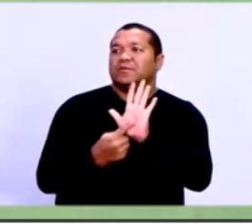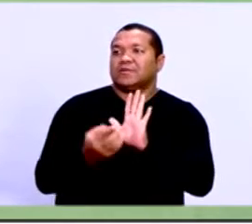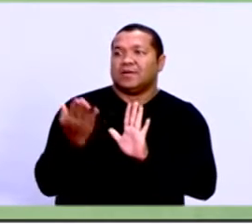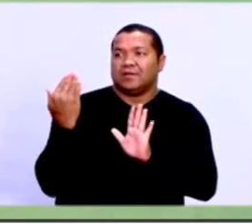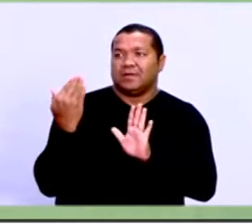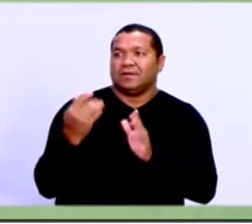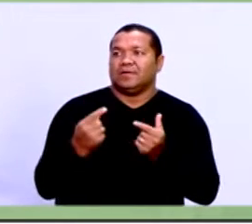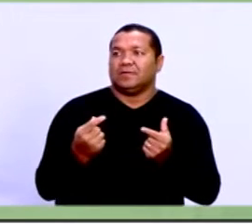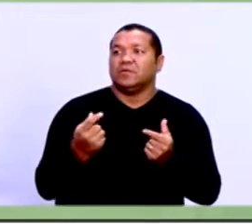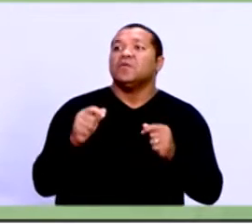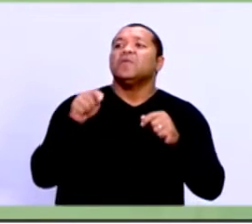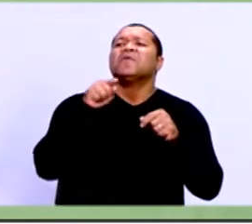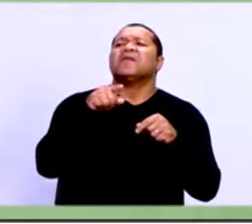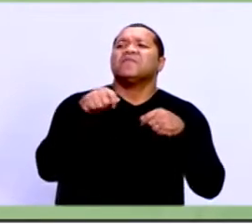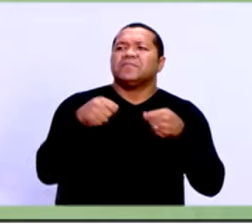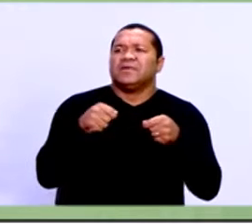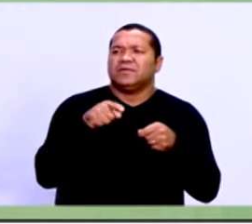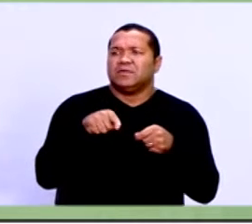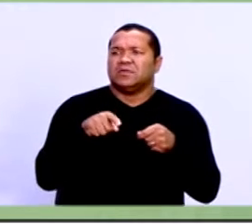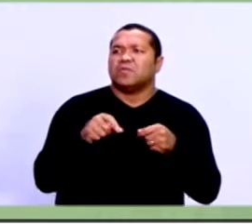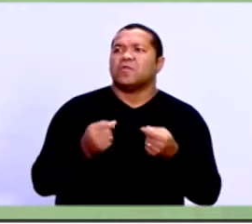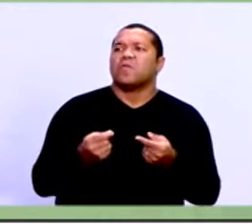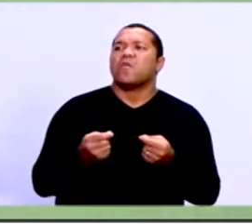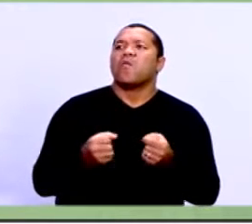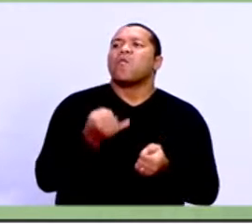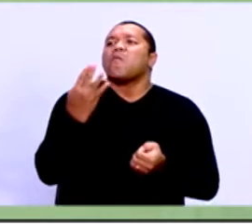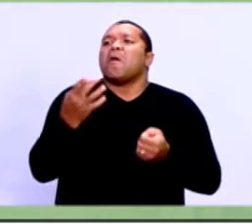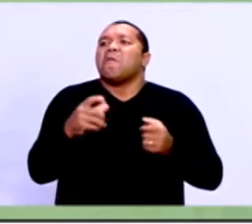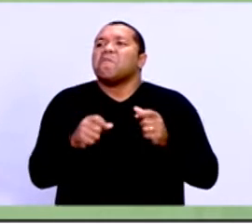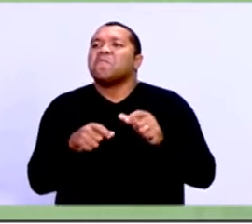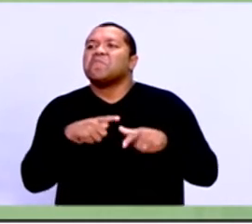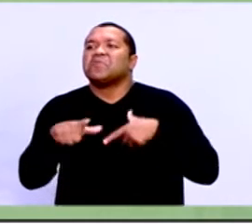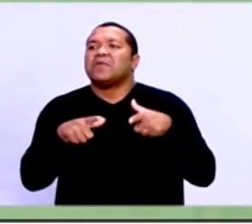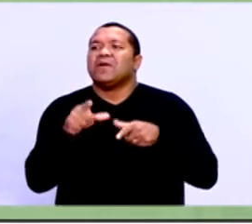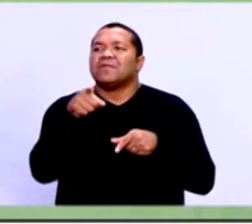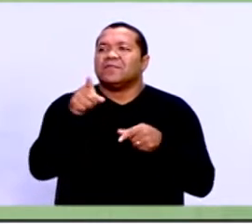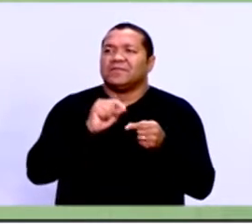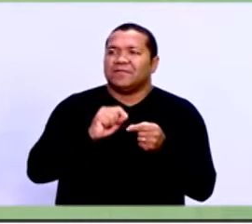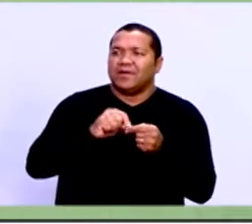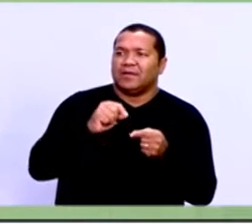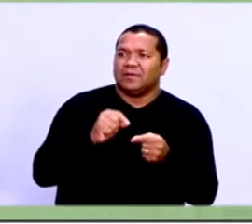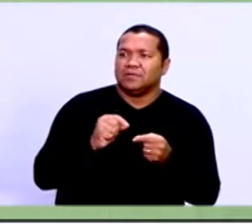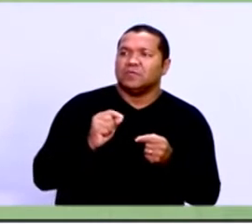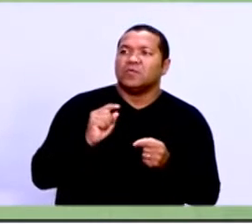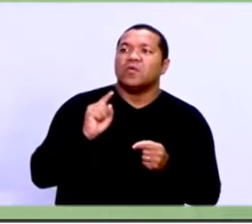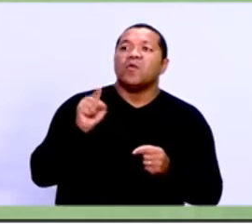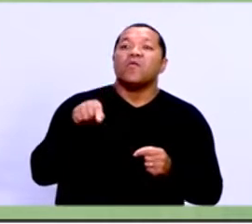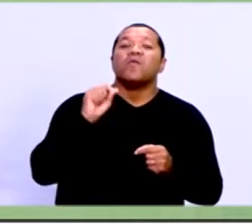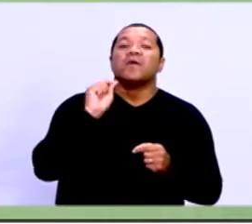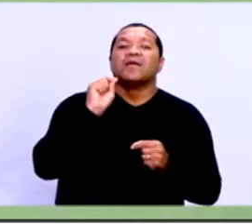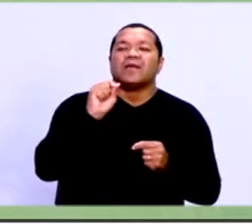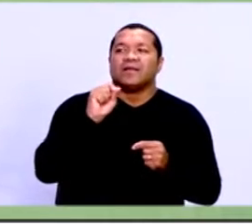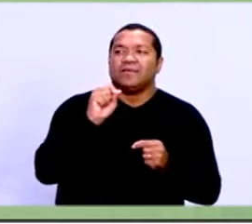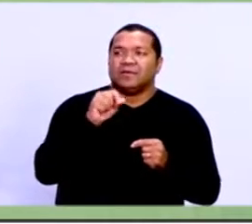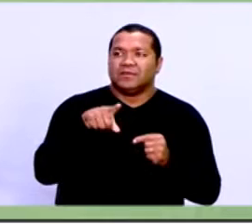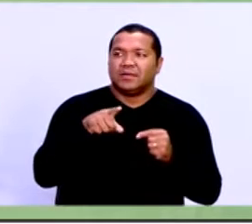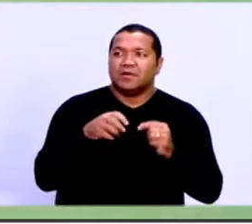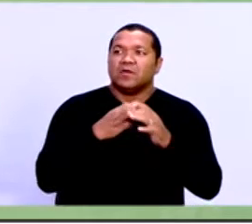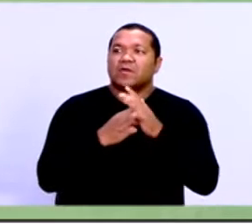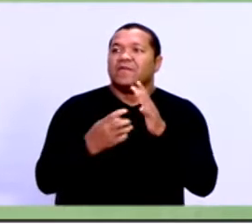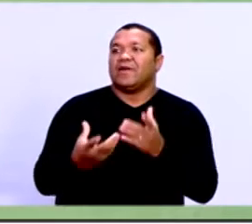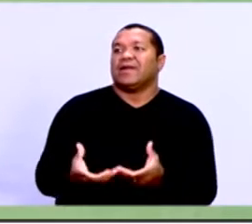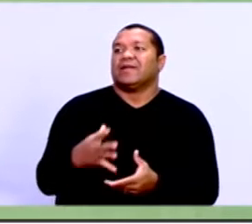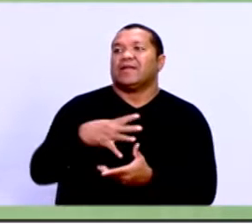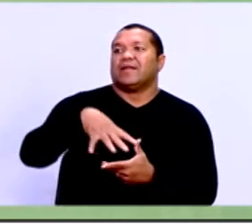o que o senhor precisa qual o segmento de mercado que só vai abranger o que é que o seu cliente vai ganhar